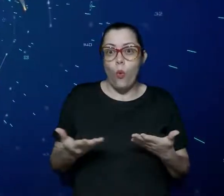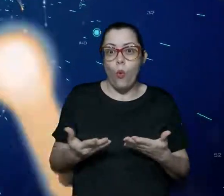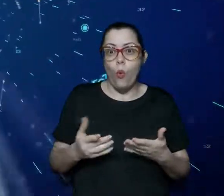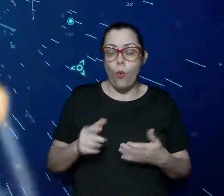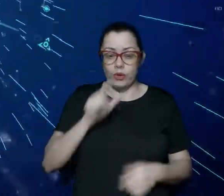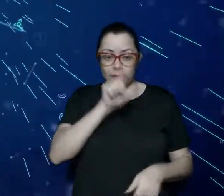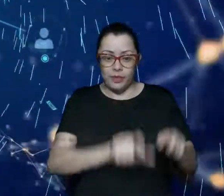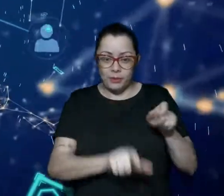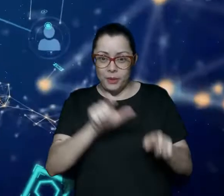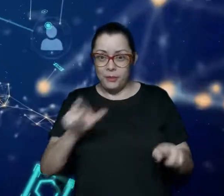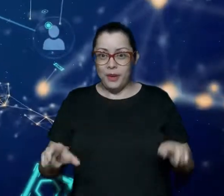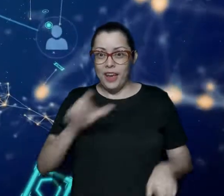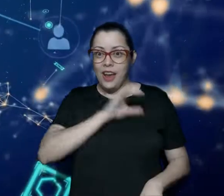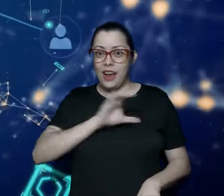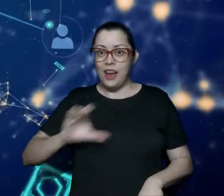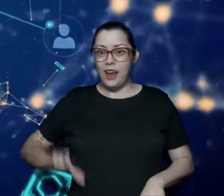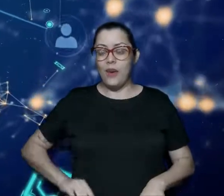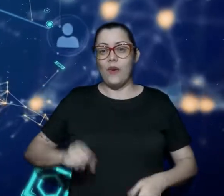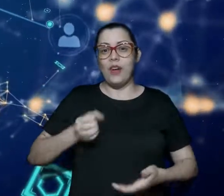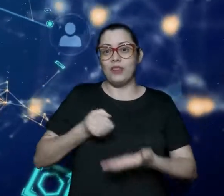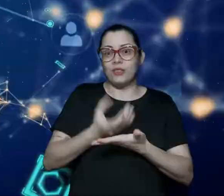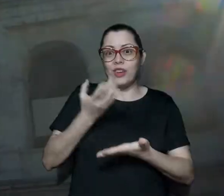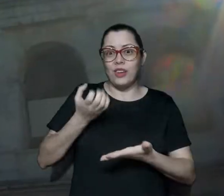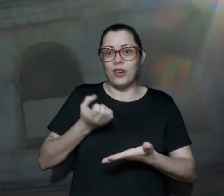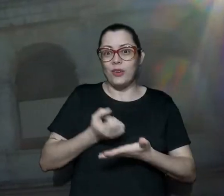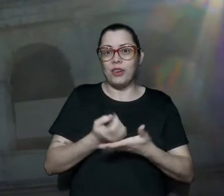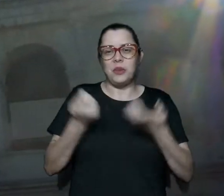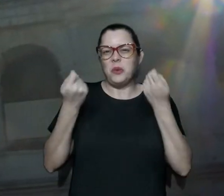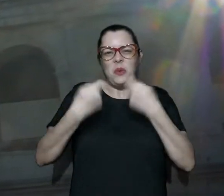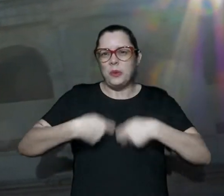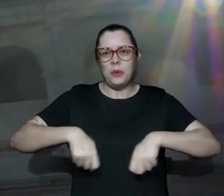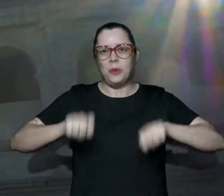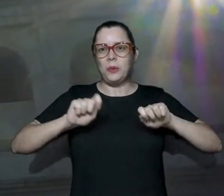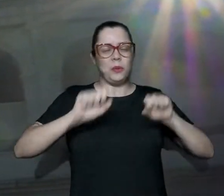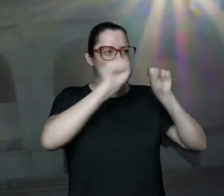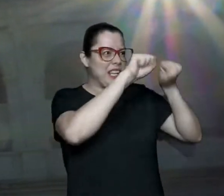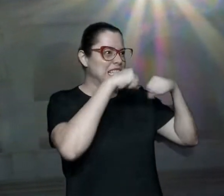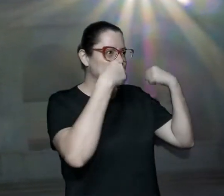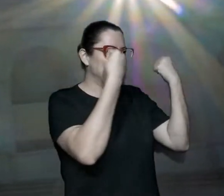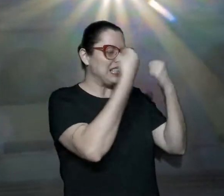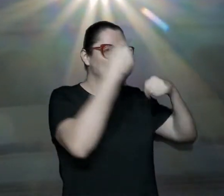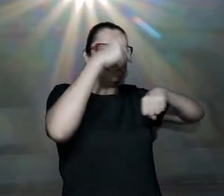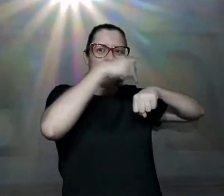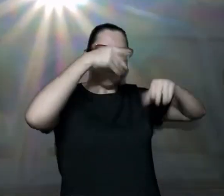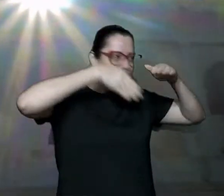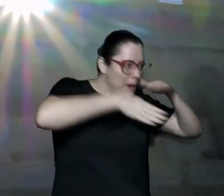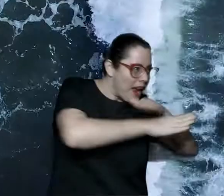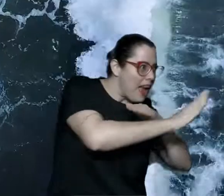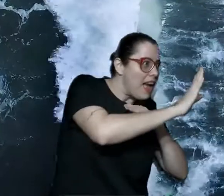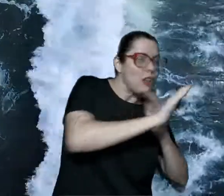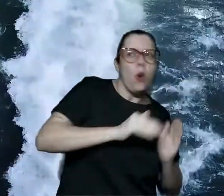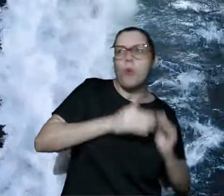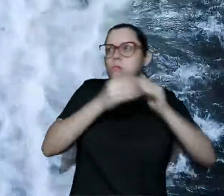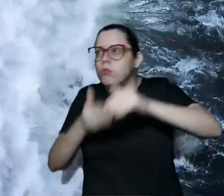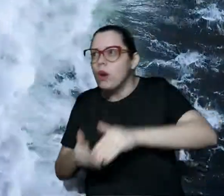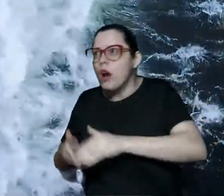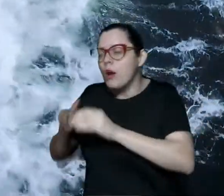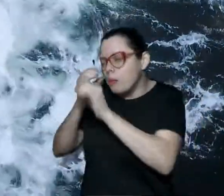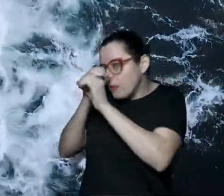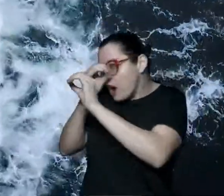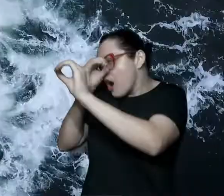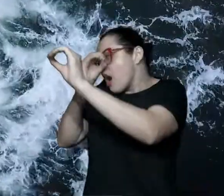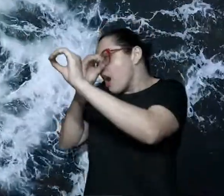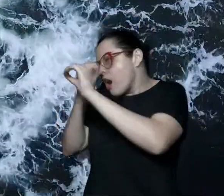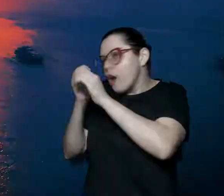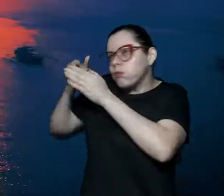Hoje somos aqueles cristãos que levam o Evangelho, mas sem precisar adentrar arenas de pedras e nem mesmo navios que